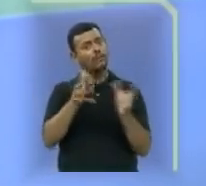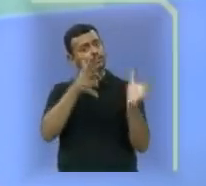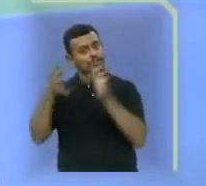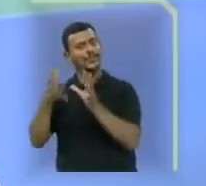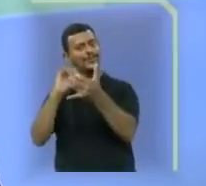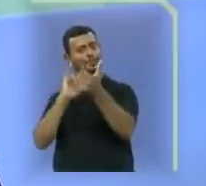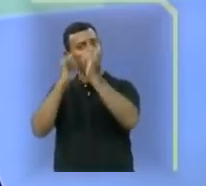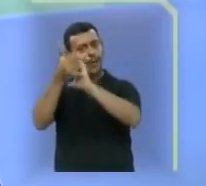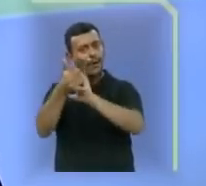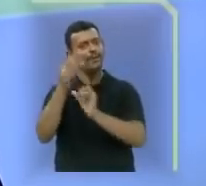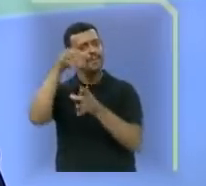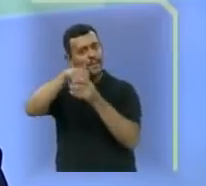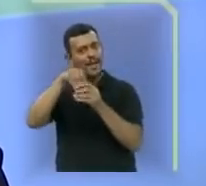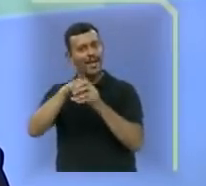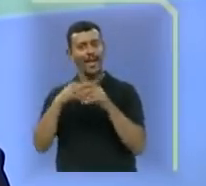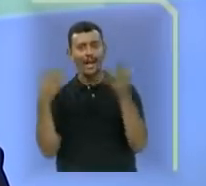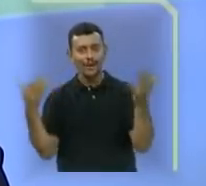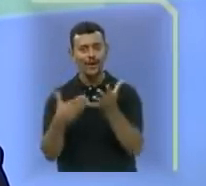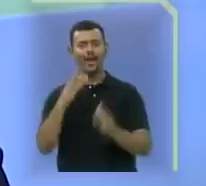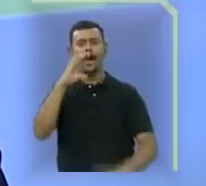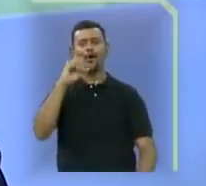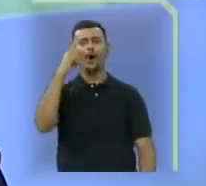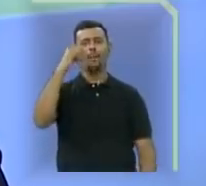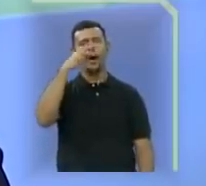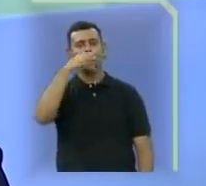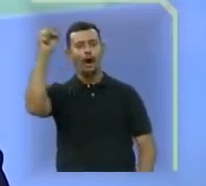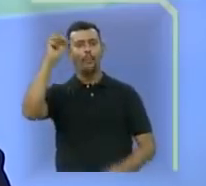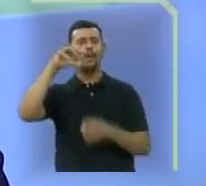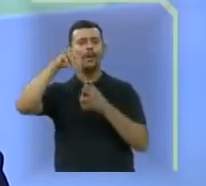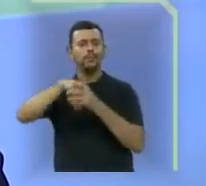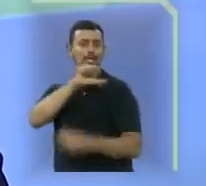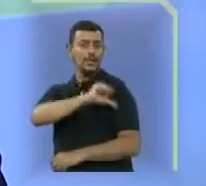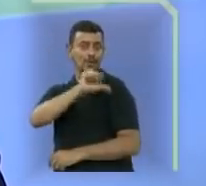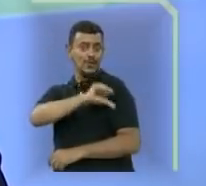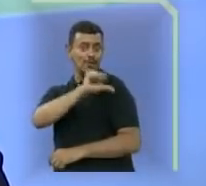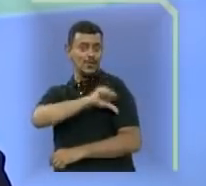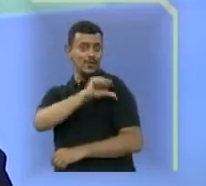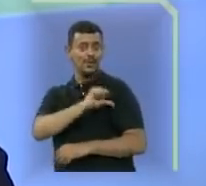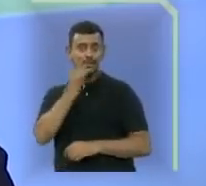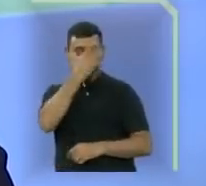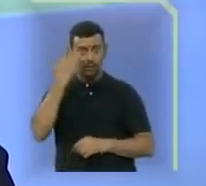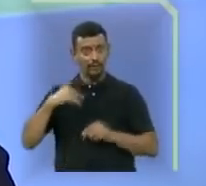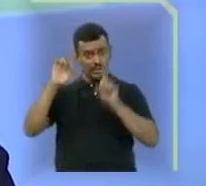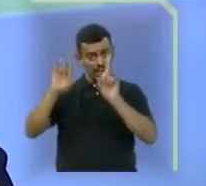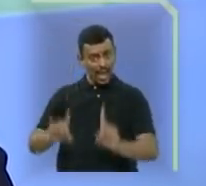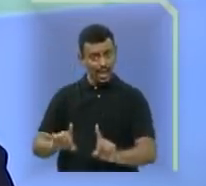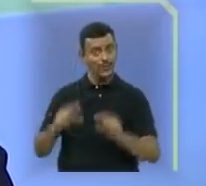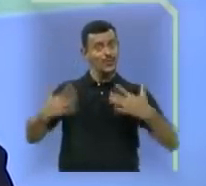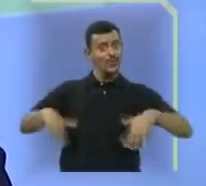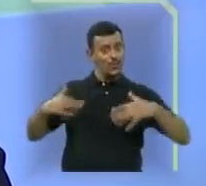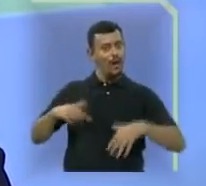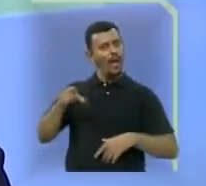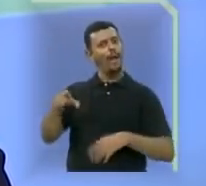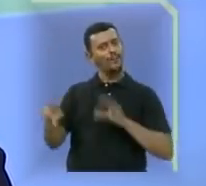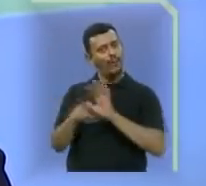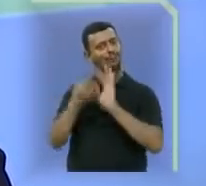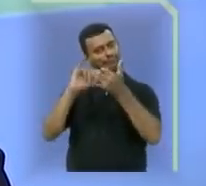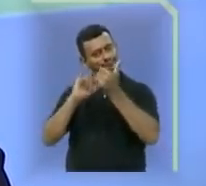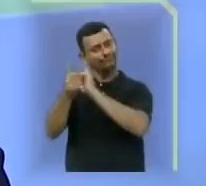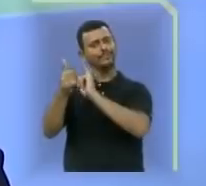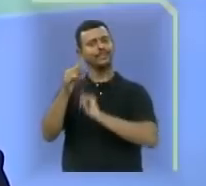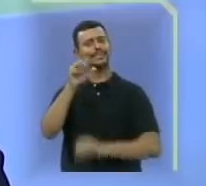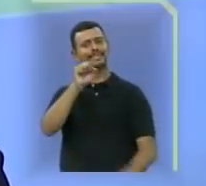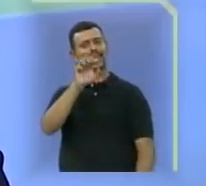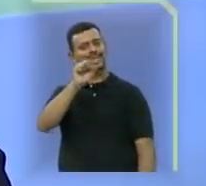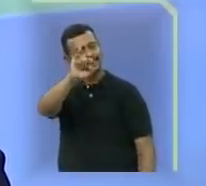Rio, a maior delegação paralímpica da seleção brasileira foram atletas do SESI. Farei isso como